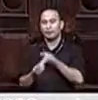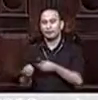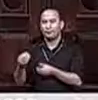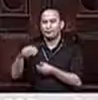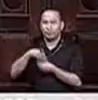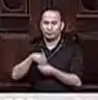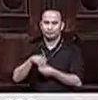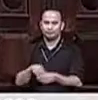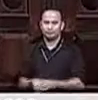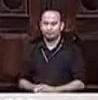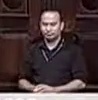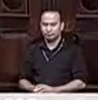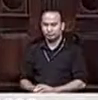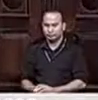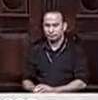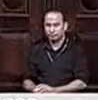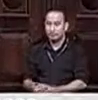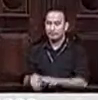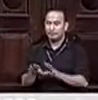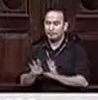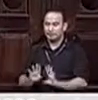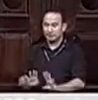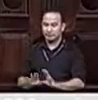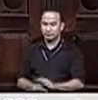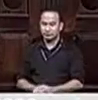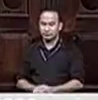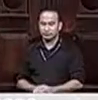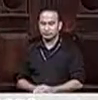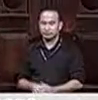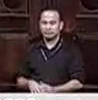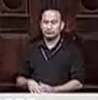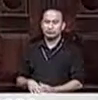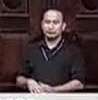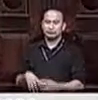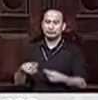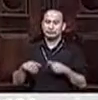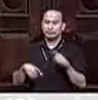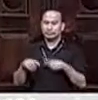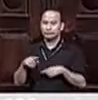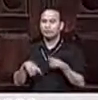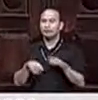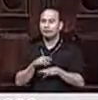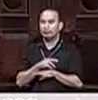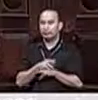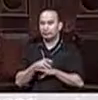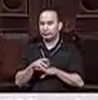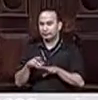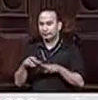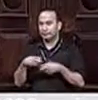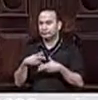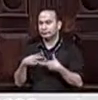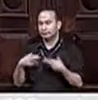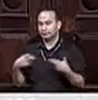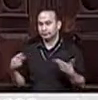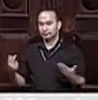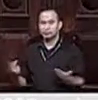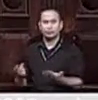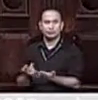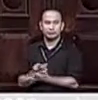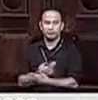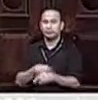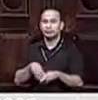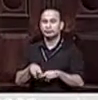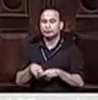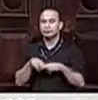né? Mas, na política, muitas coisas são possíveis. Nós estaremos lá para fazer